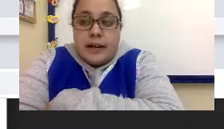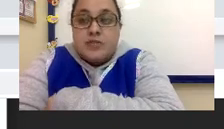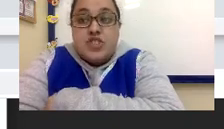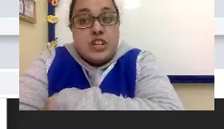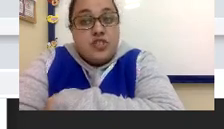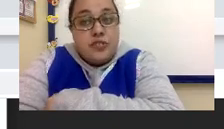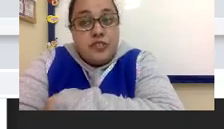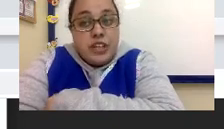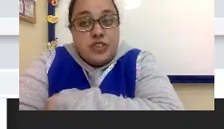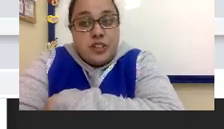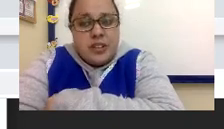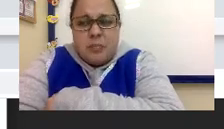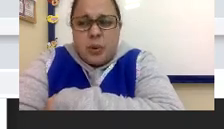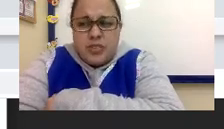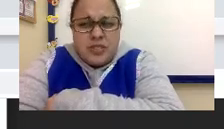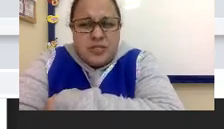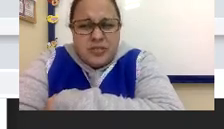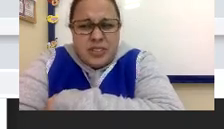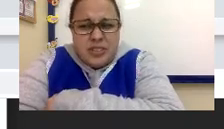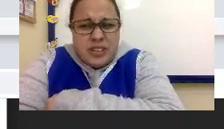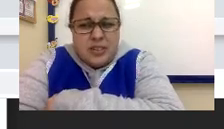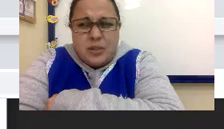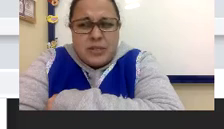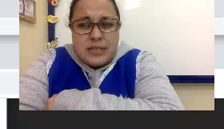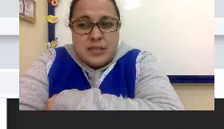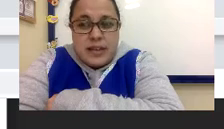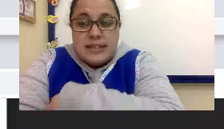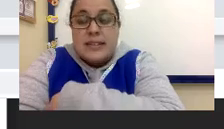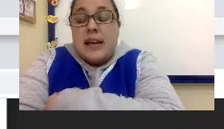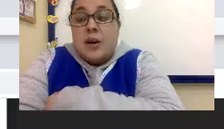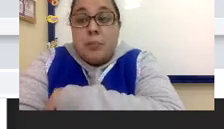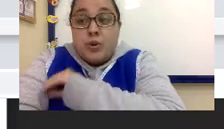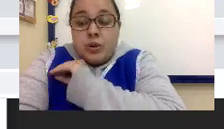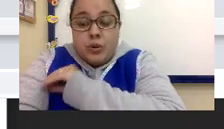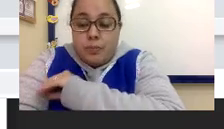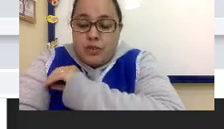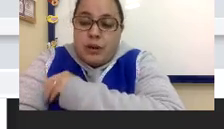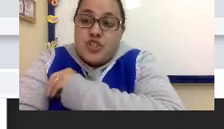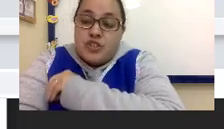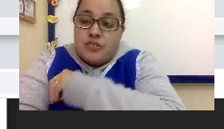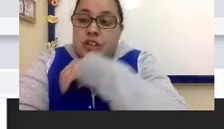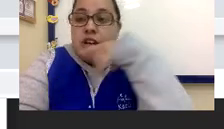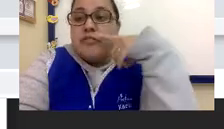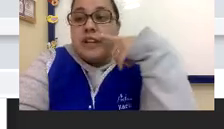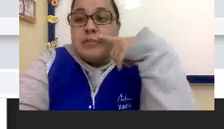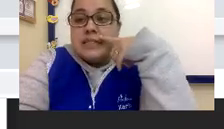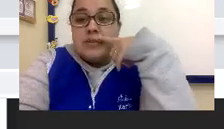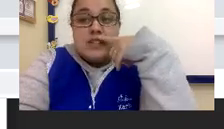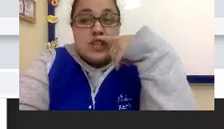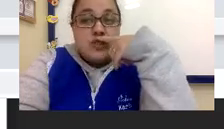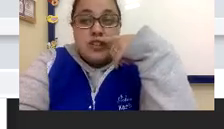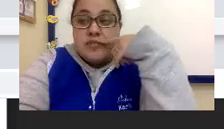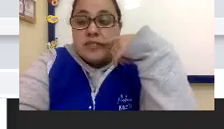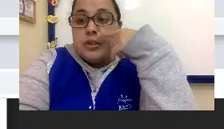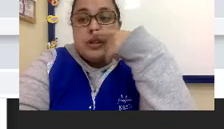ter gengivite. Gengivite? Que nome esquisito é esse? Pessoal, gengivite é a inflamação